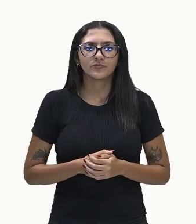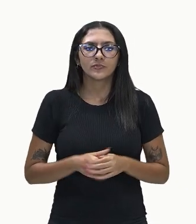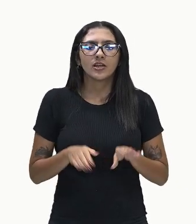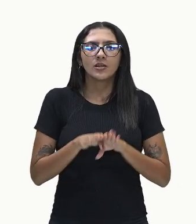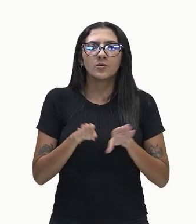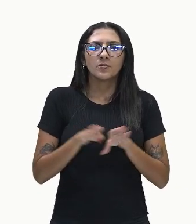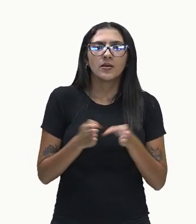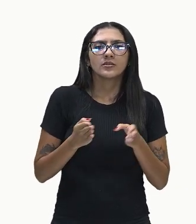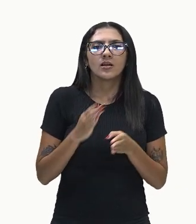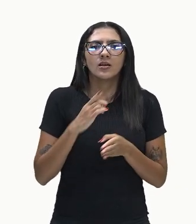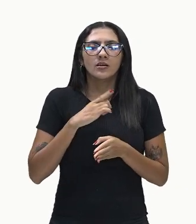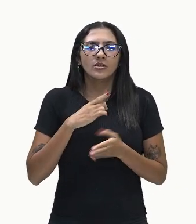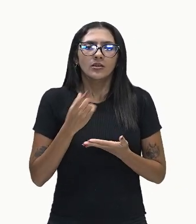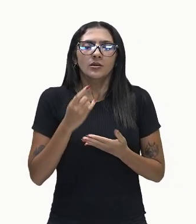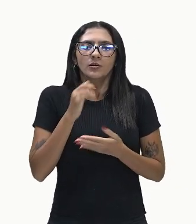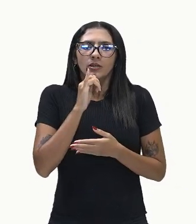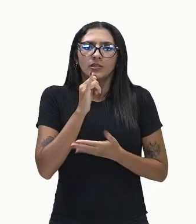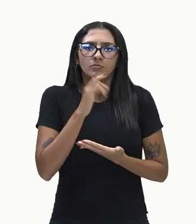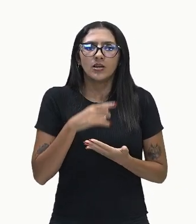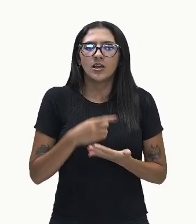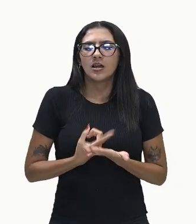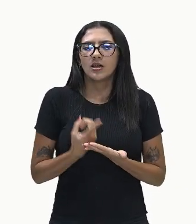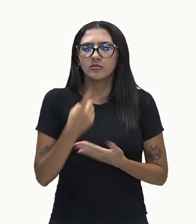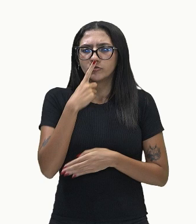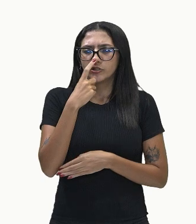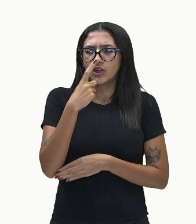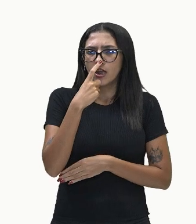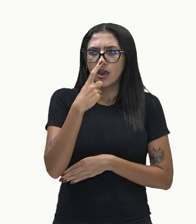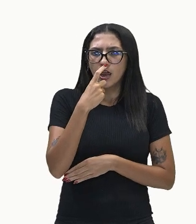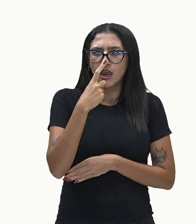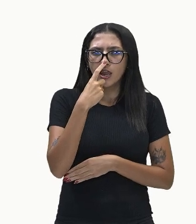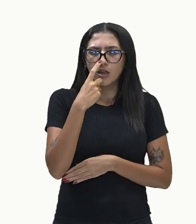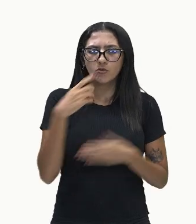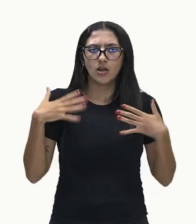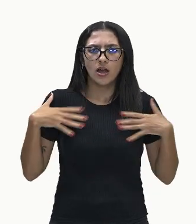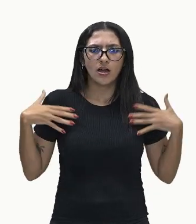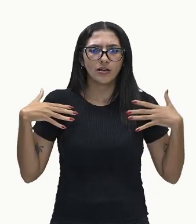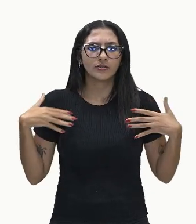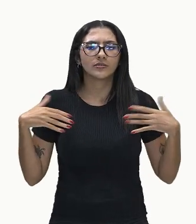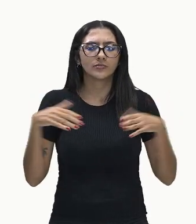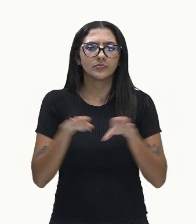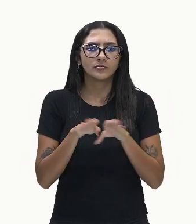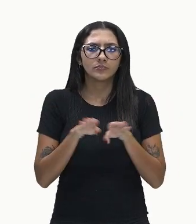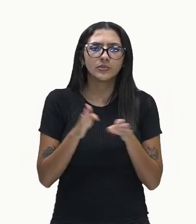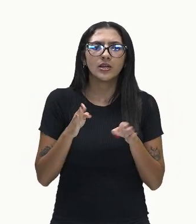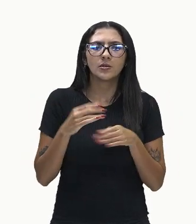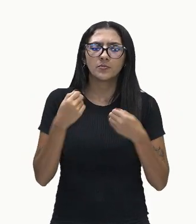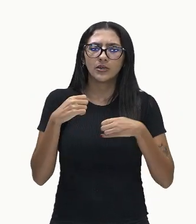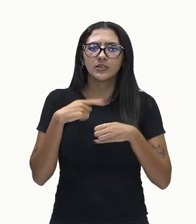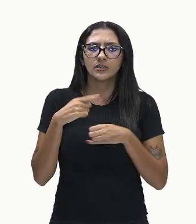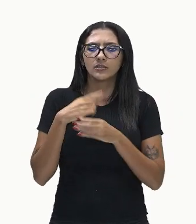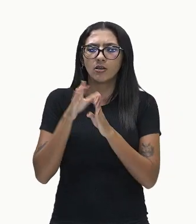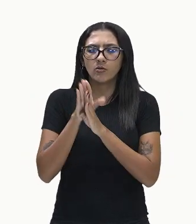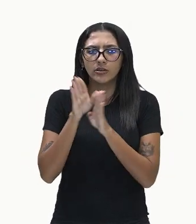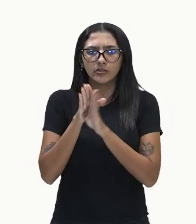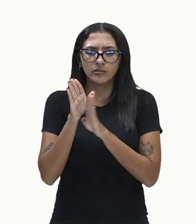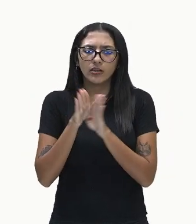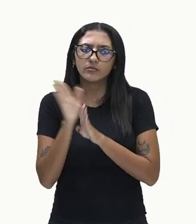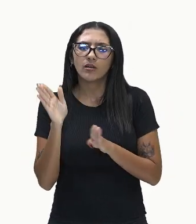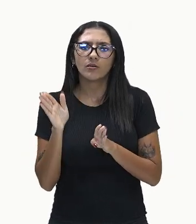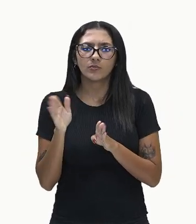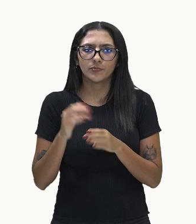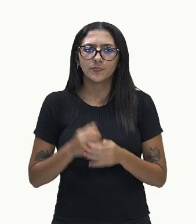ter odor nas axilas, certo? Então, ali, fazer uma orientação. Quanto à